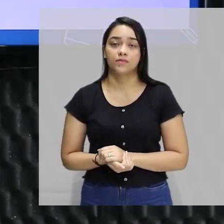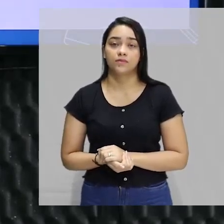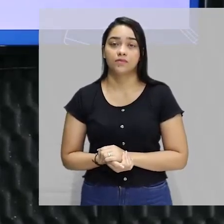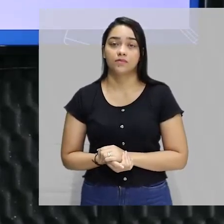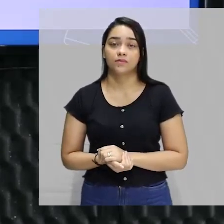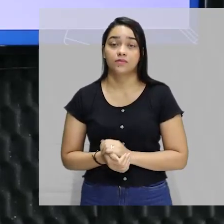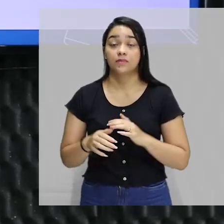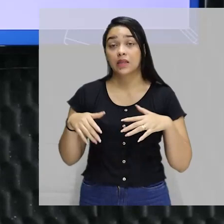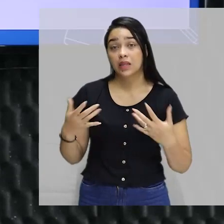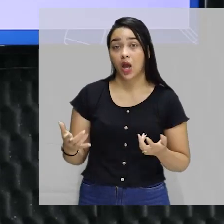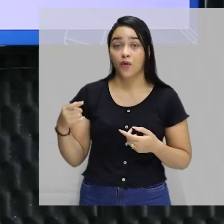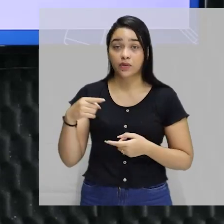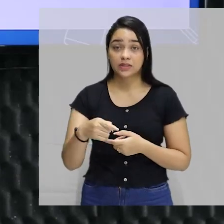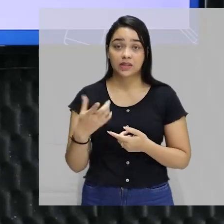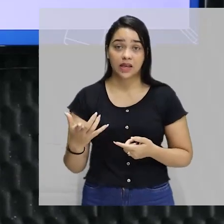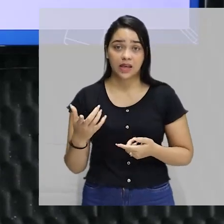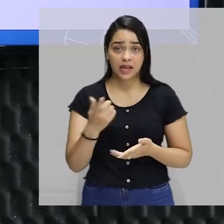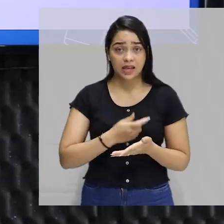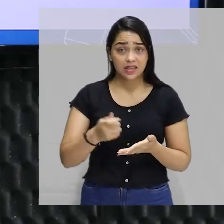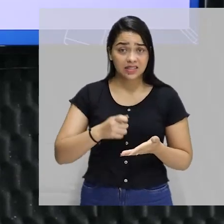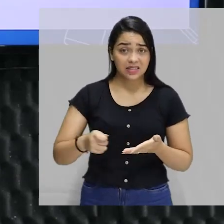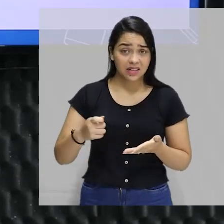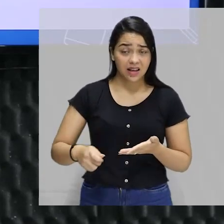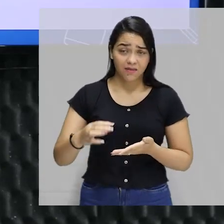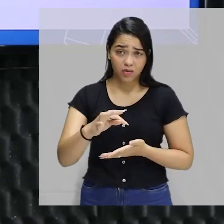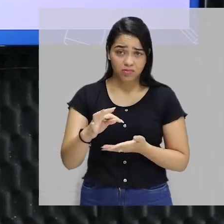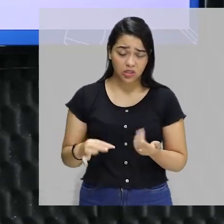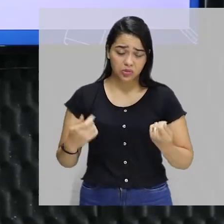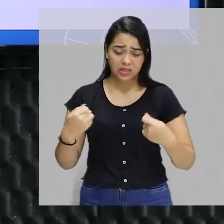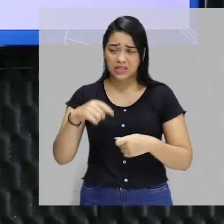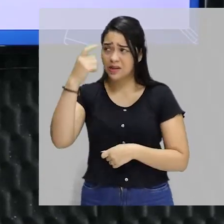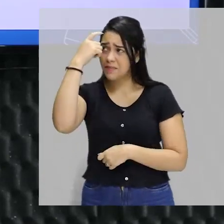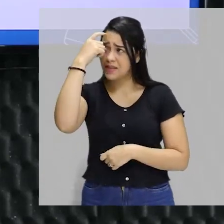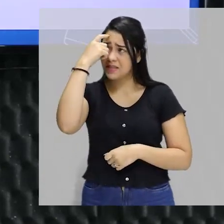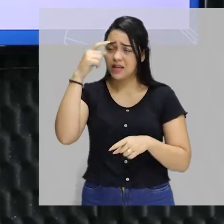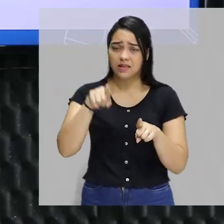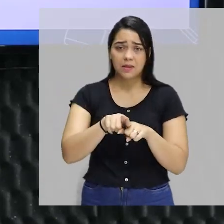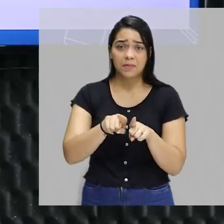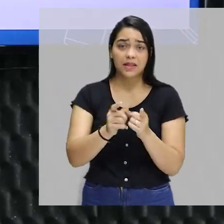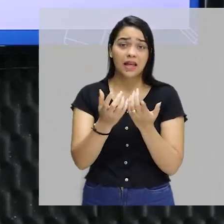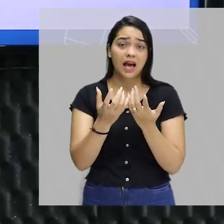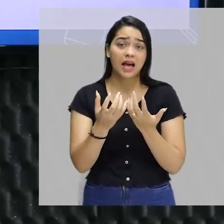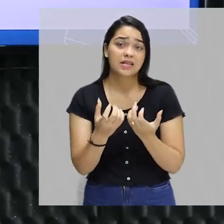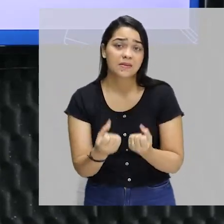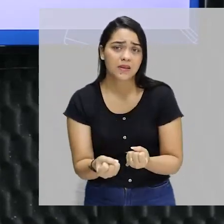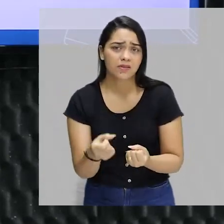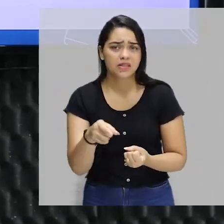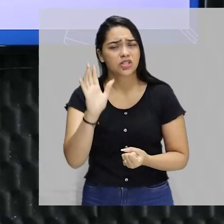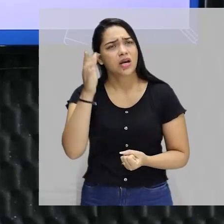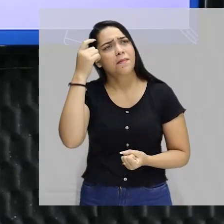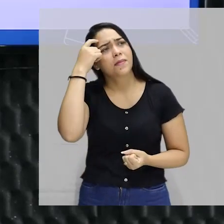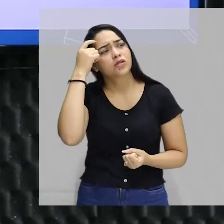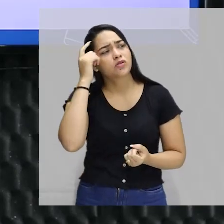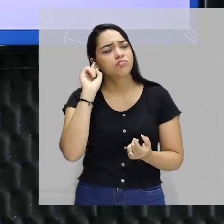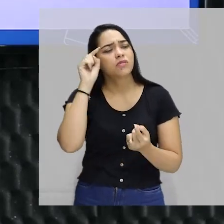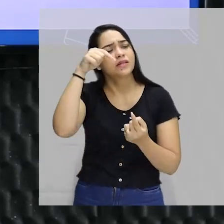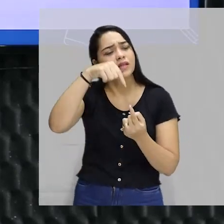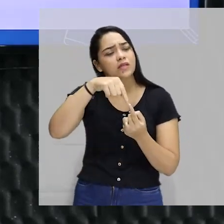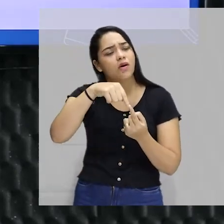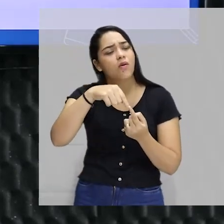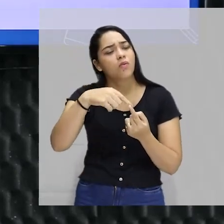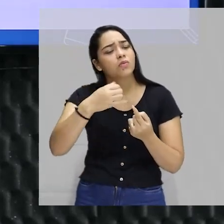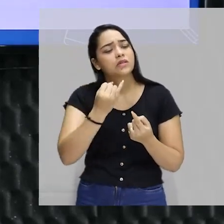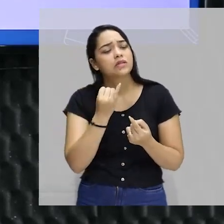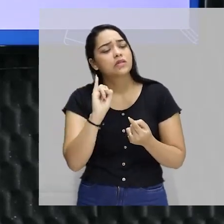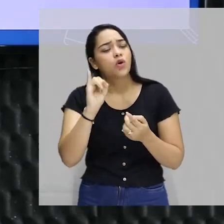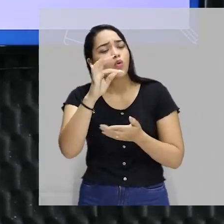mensagem. Né? Quando você escreve um texto, você tem que pensar também na aceitabilidade. Né? Você já pensou na intenção. E será